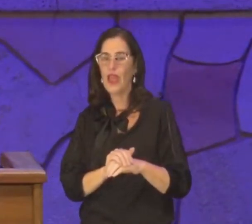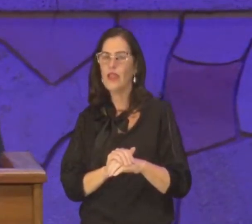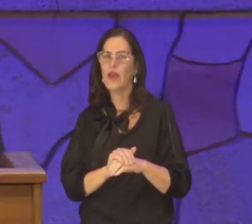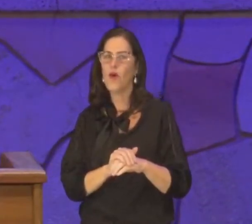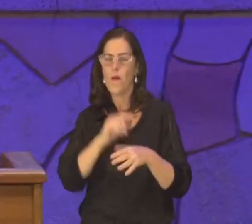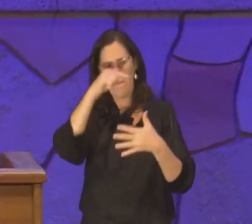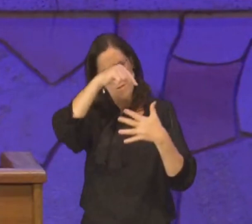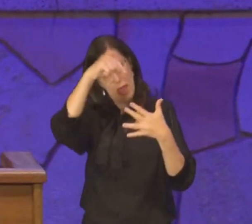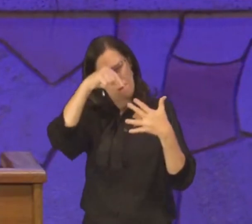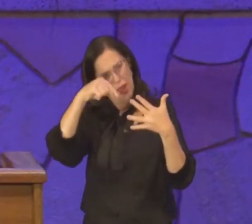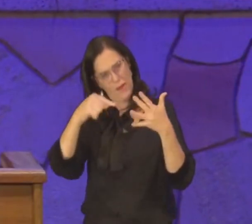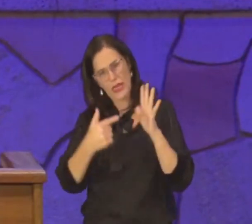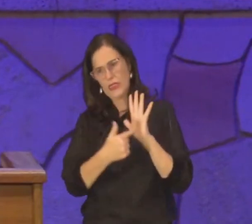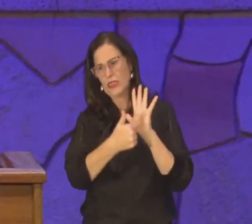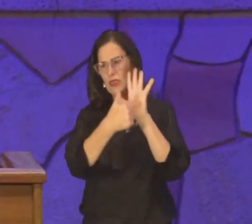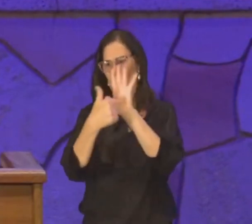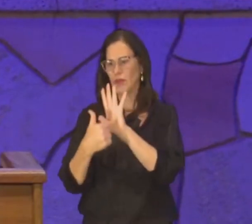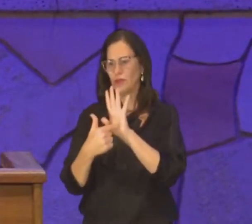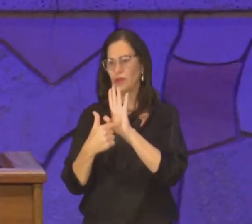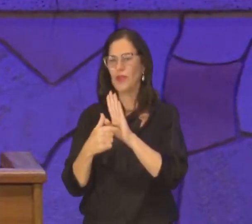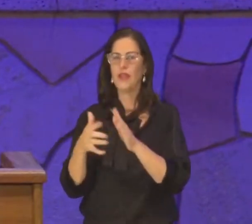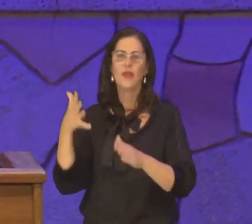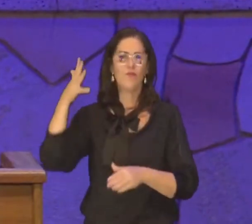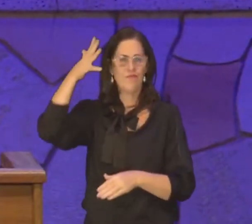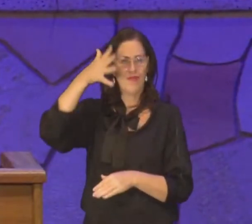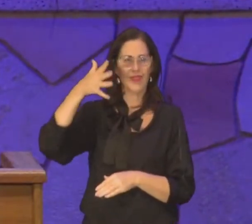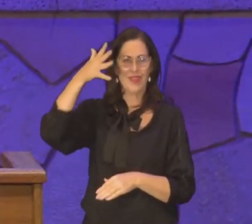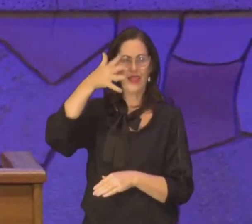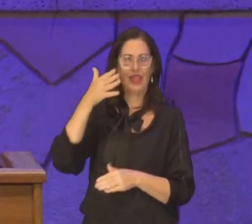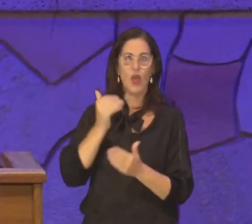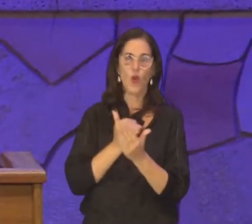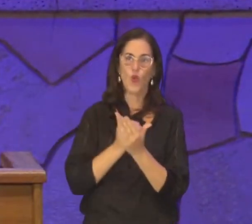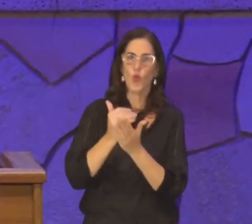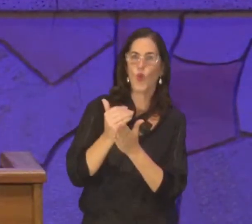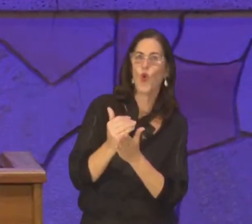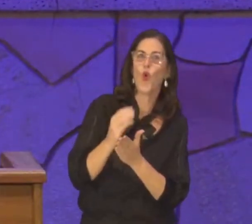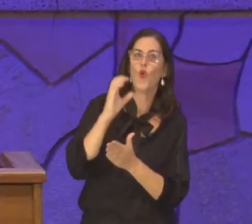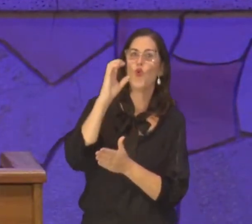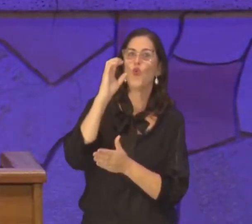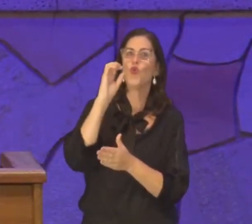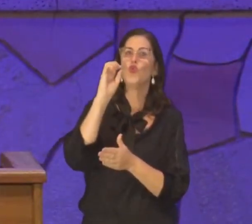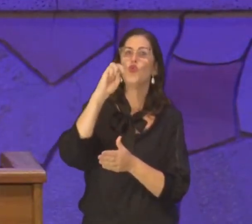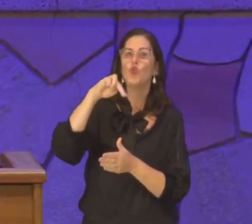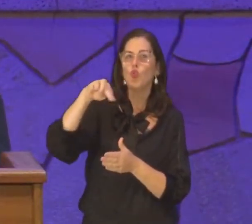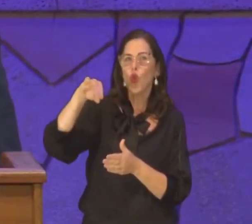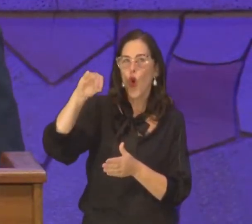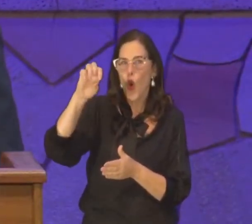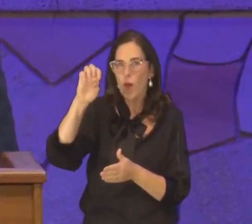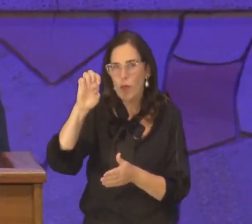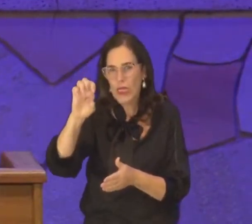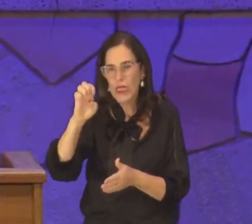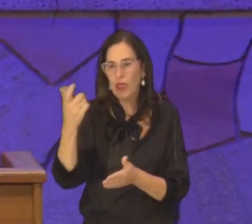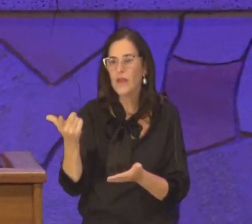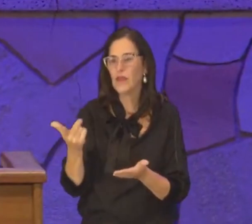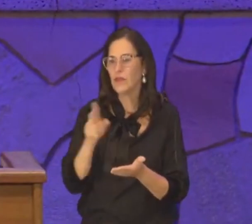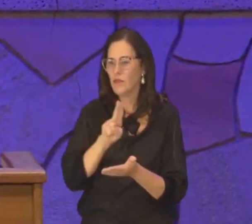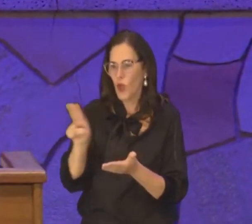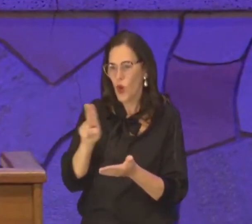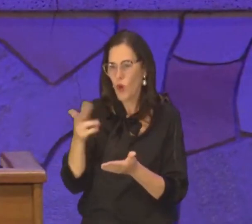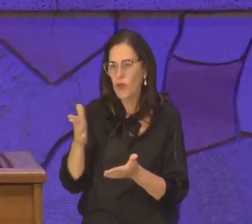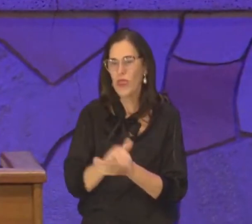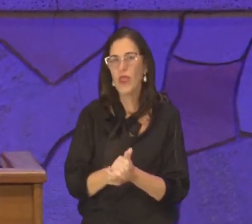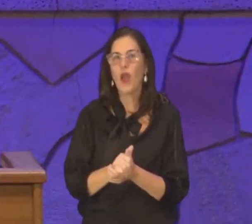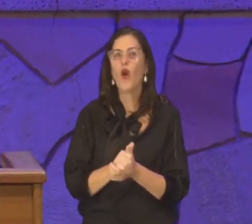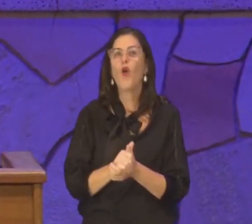desta apresentação, meus irmãos, desta mensagem. A origem do nome Esmirna, o simbolismo da mirra na